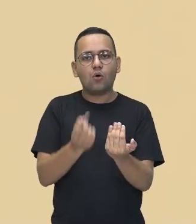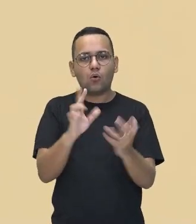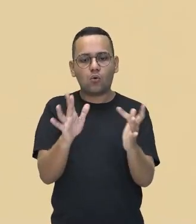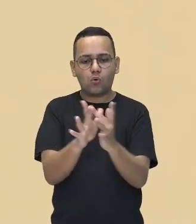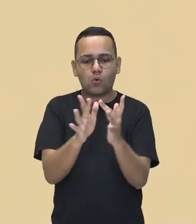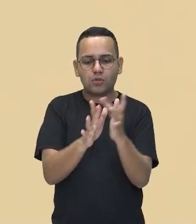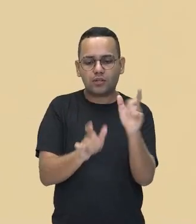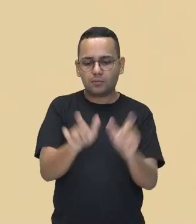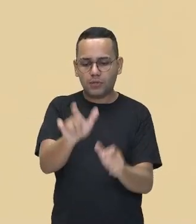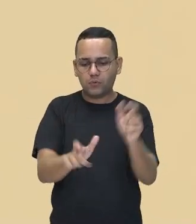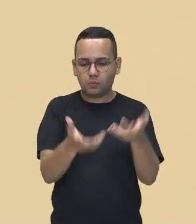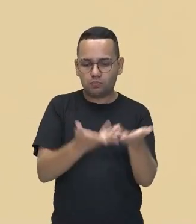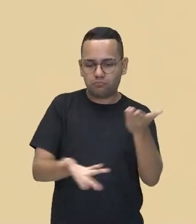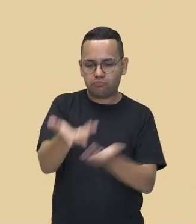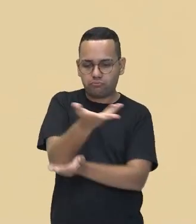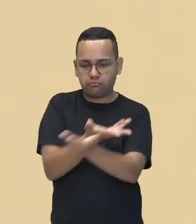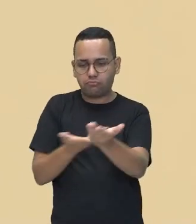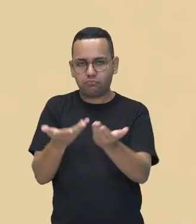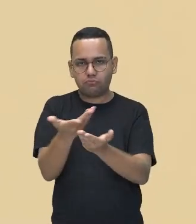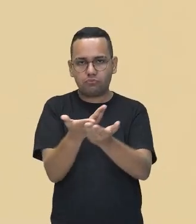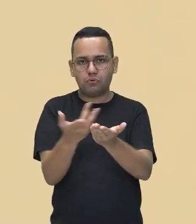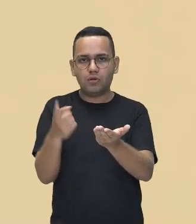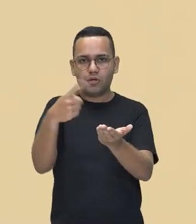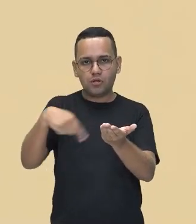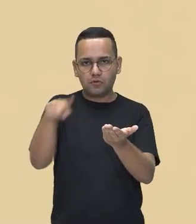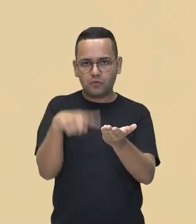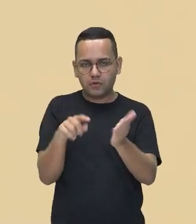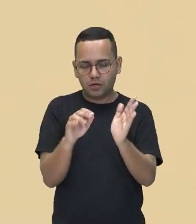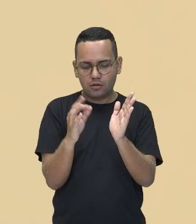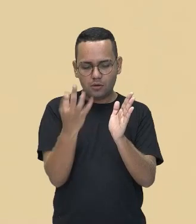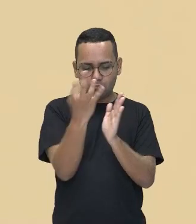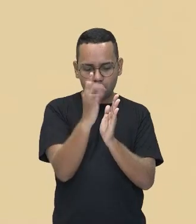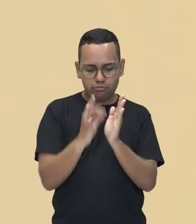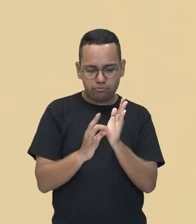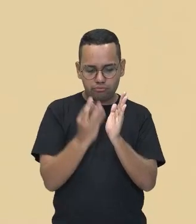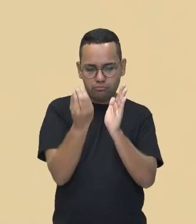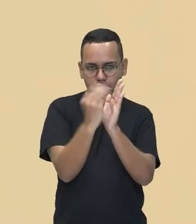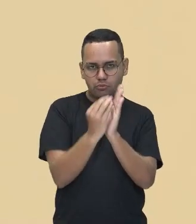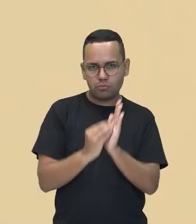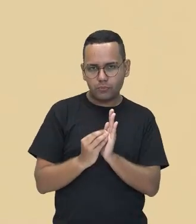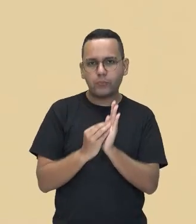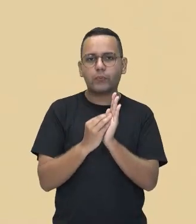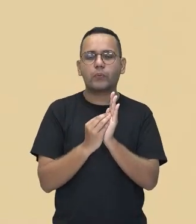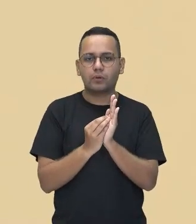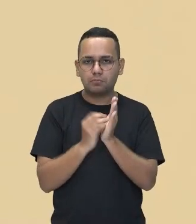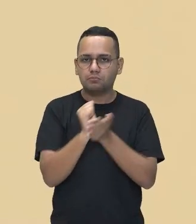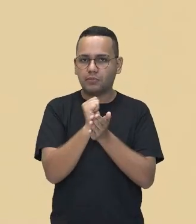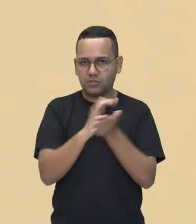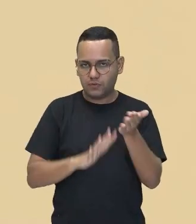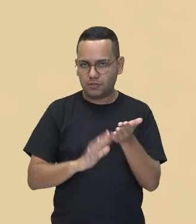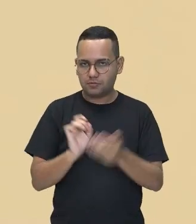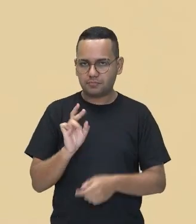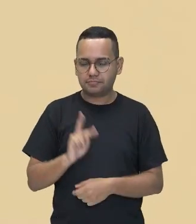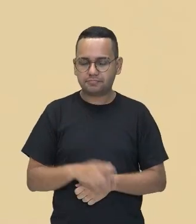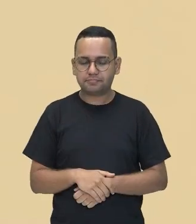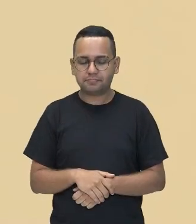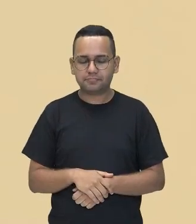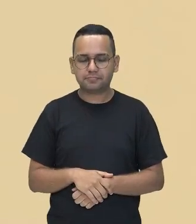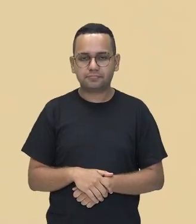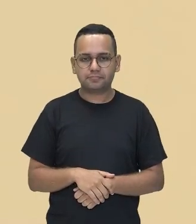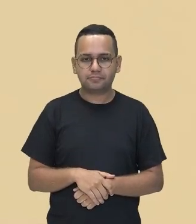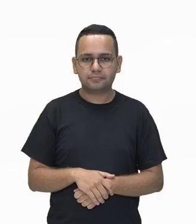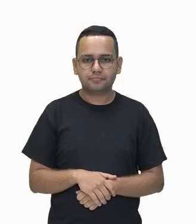então, vive, né? E traz essas experiências de vida. Exatamente, então, pensando nisso, a gente tem, então,